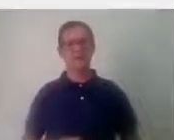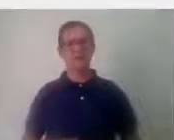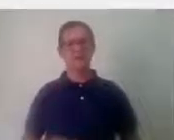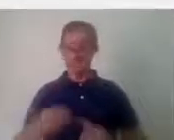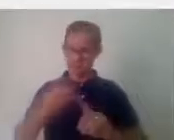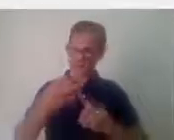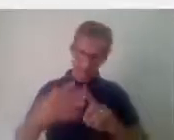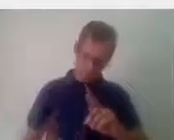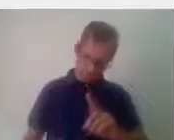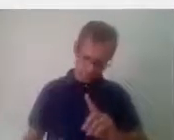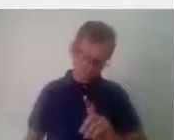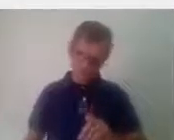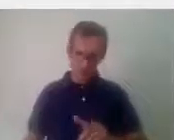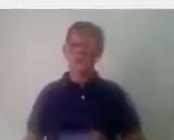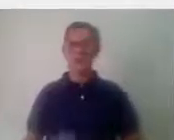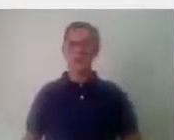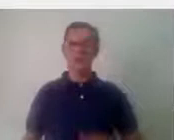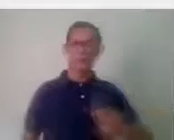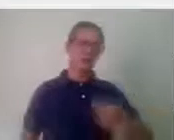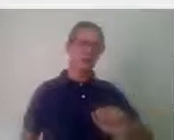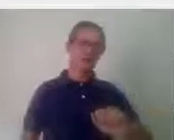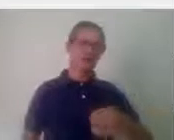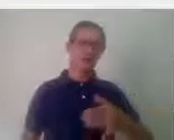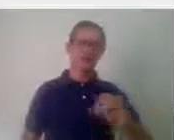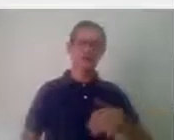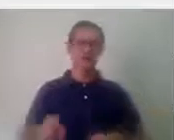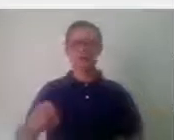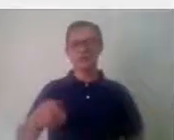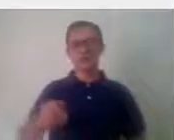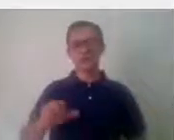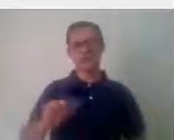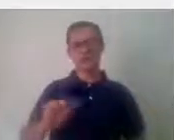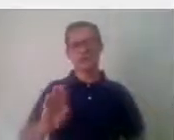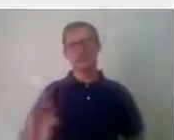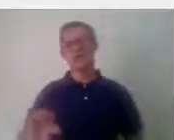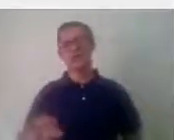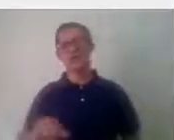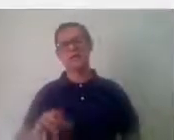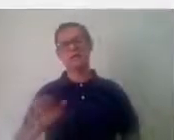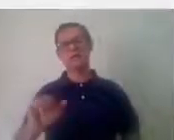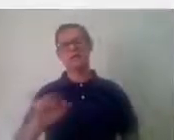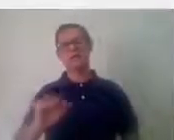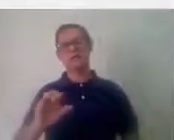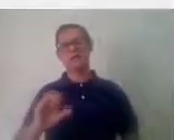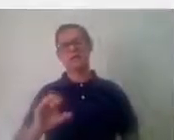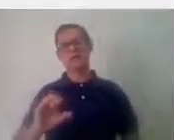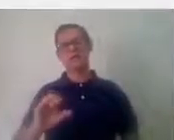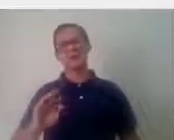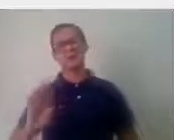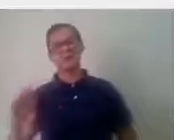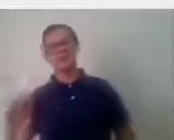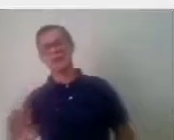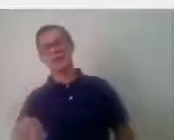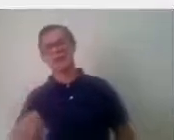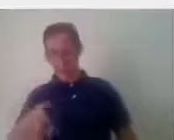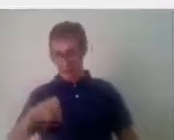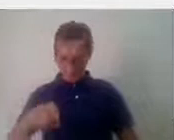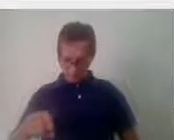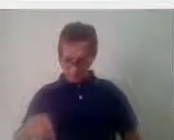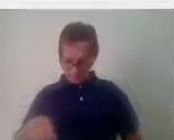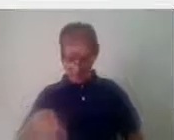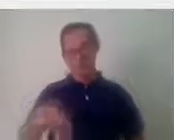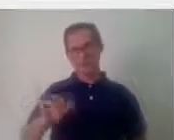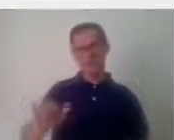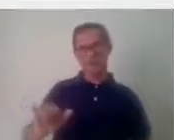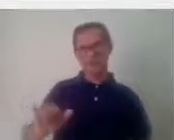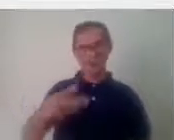definido pelas variações de x de A a B e de y de C a D. Aqui, variação de x, variação de